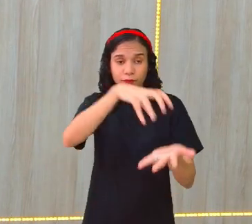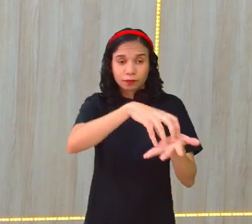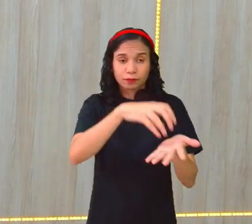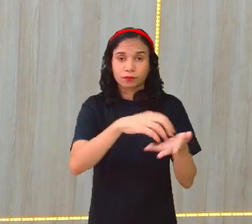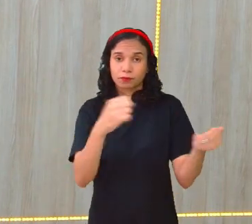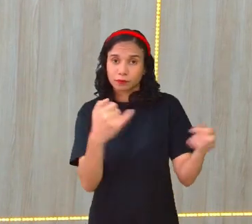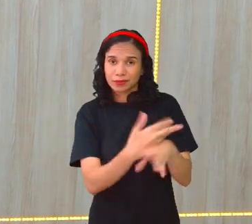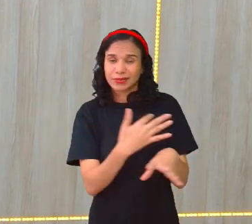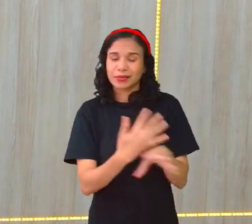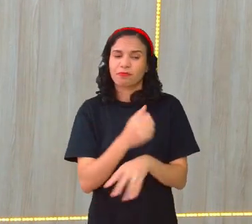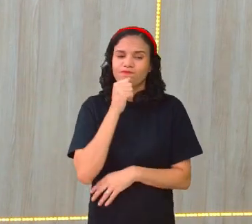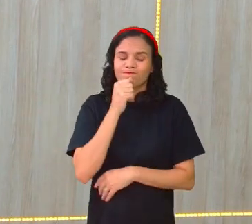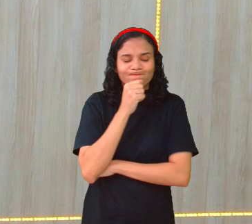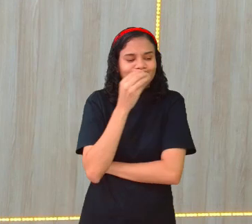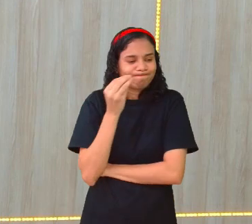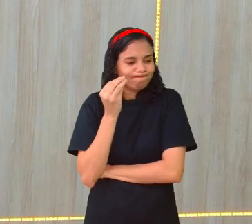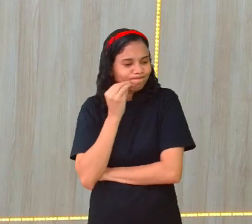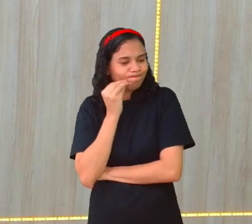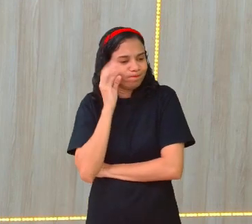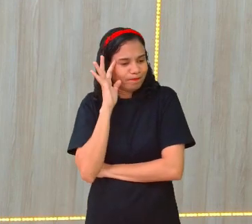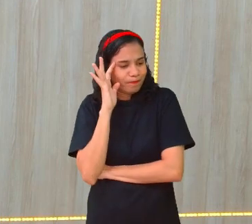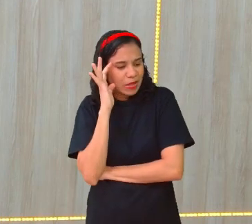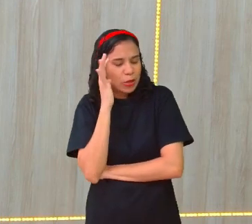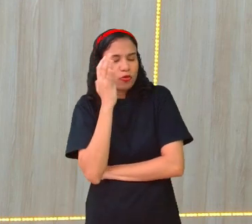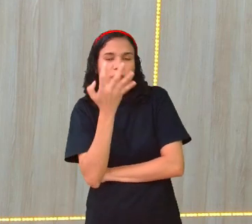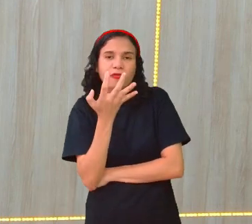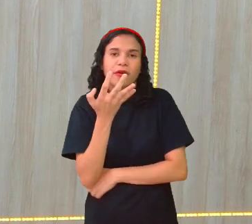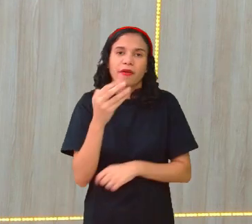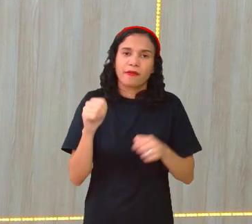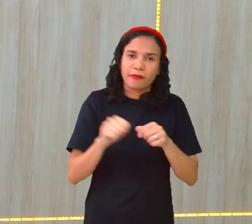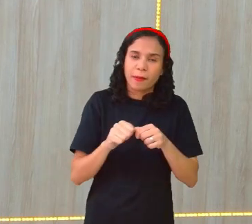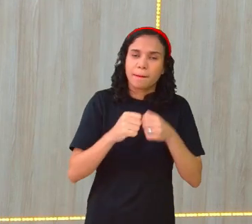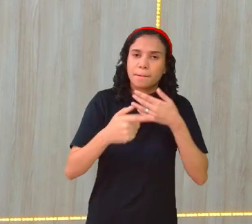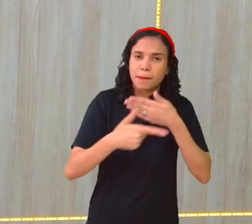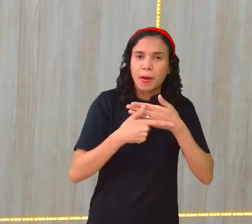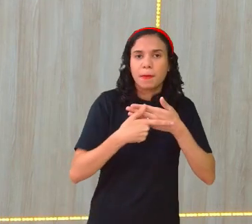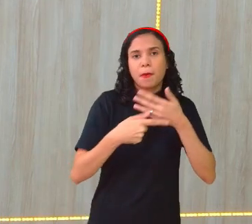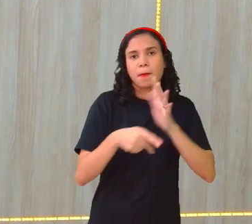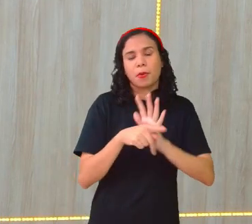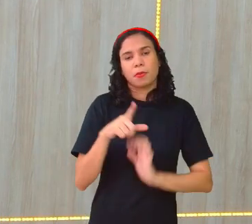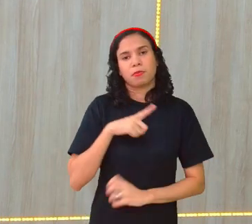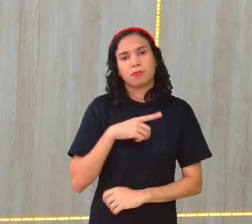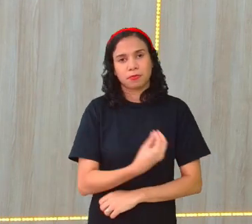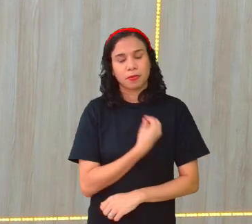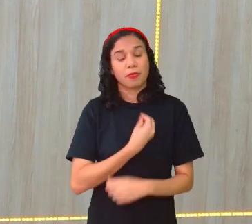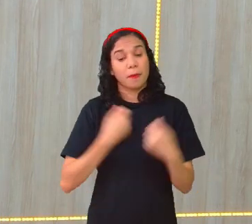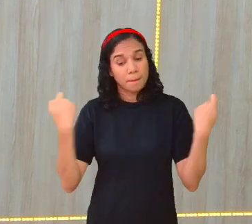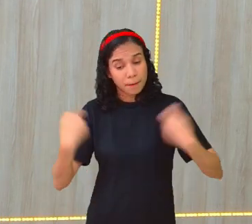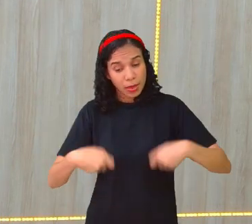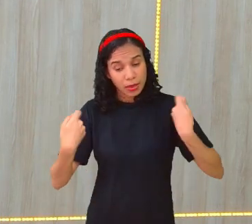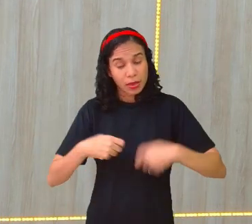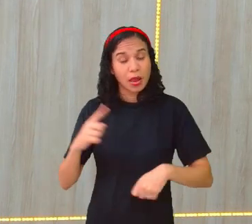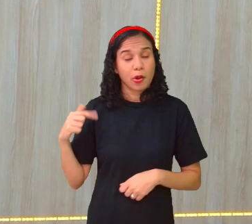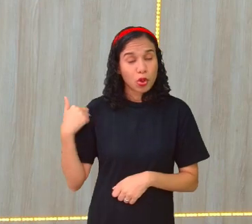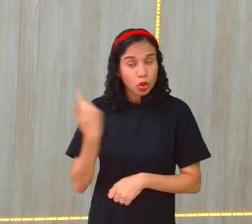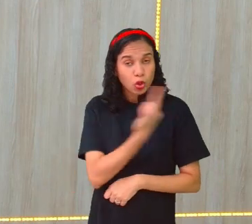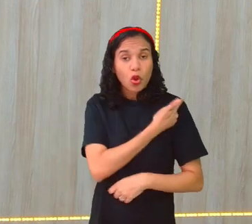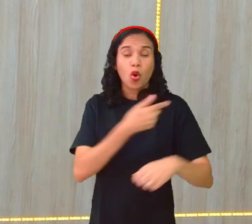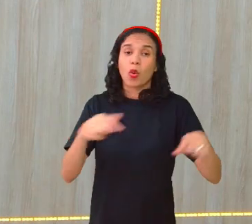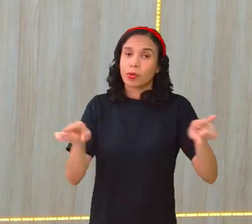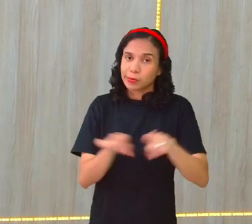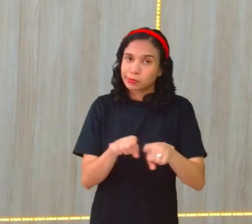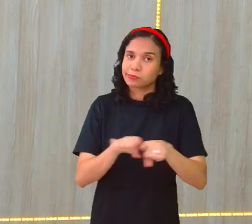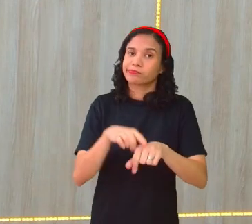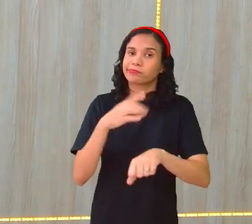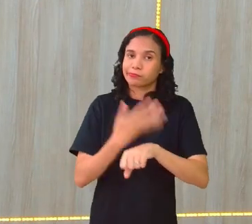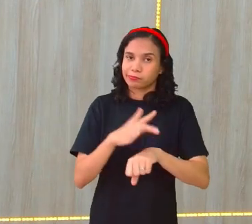estão tentando resolver, né? Estão fazendo a sua parte e necessitando que nós também façamos a